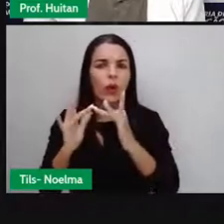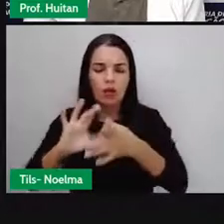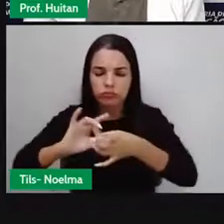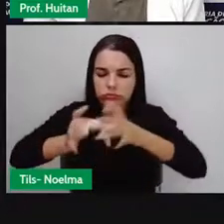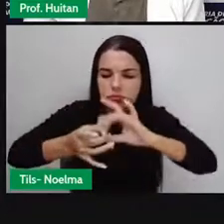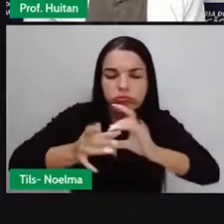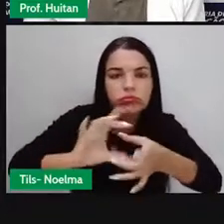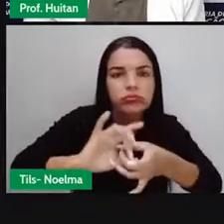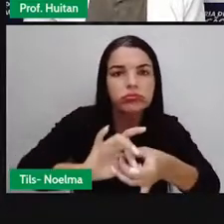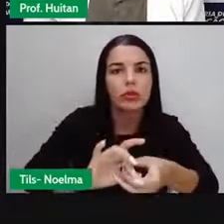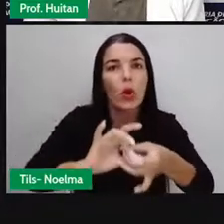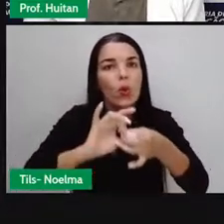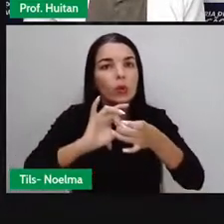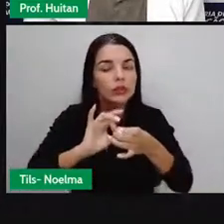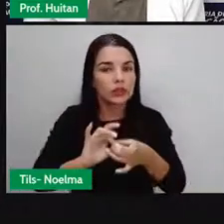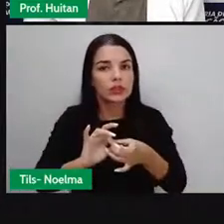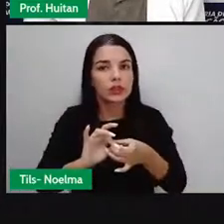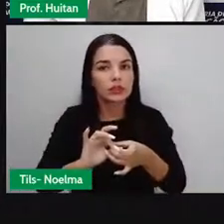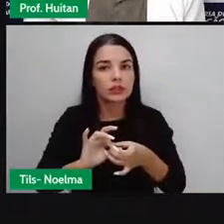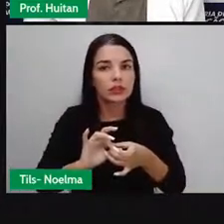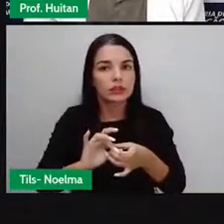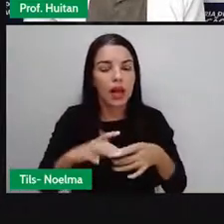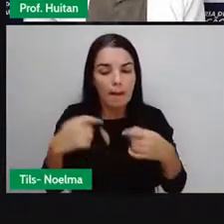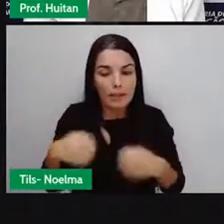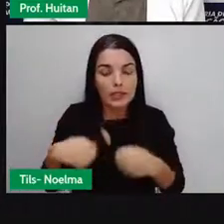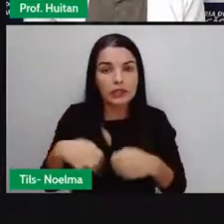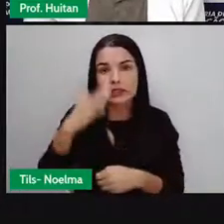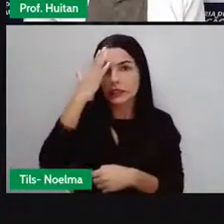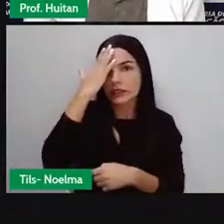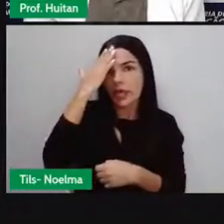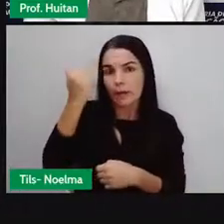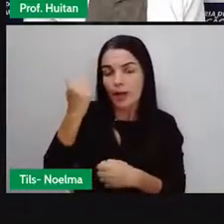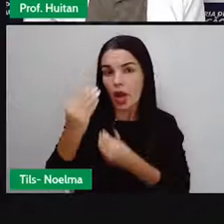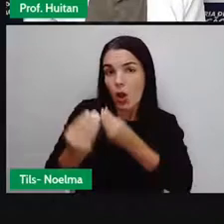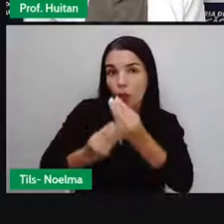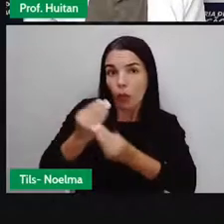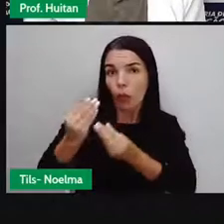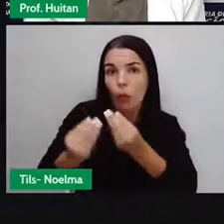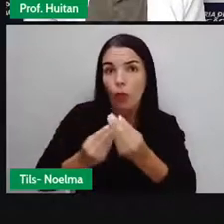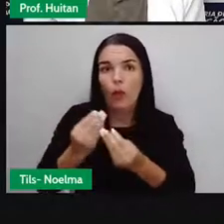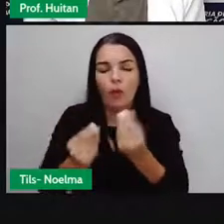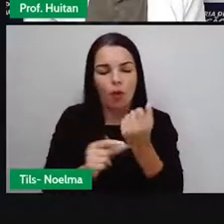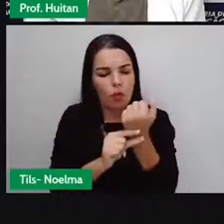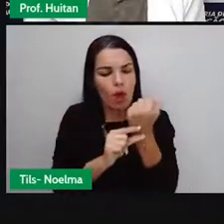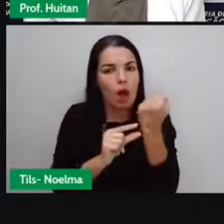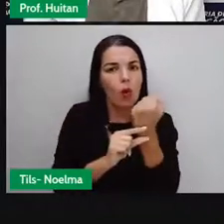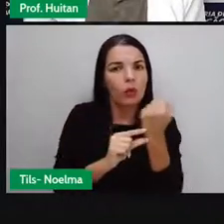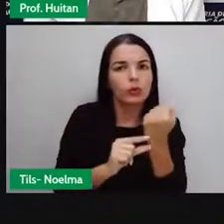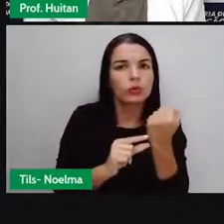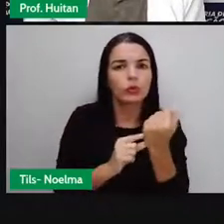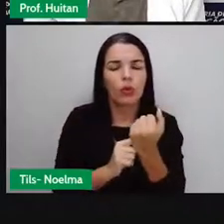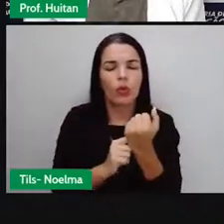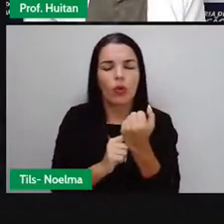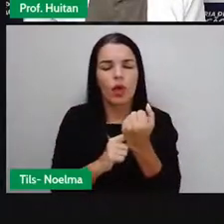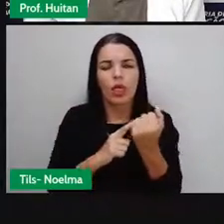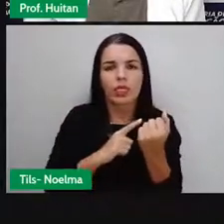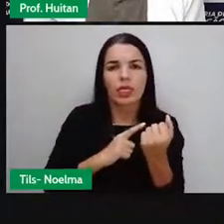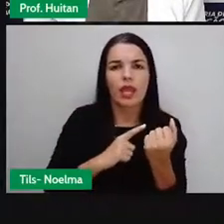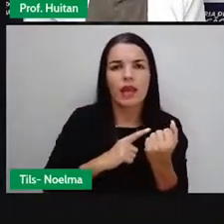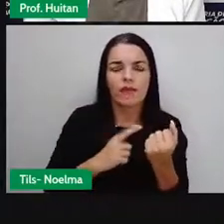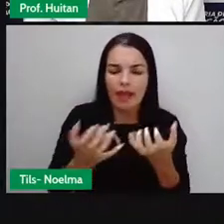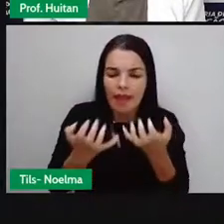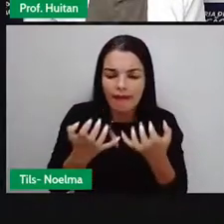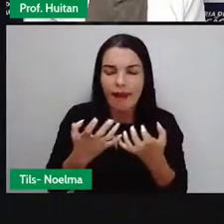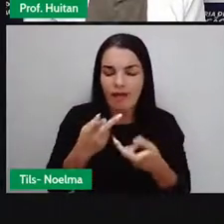contexto, não é? Tem que estar contextualizado, você tem que saber, de certa forma, através do seu conhecimento prévio,